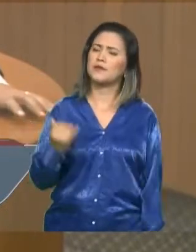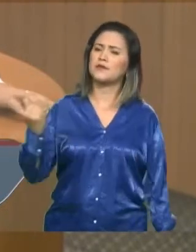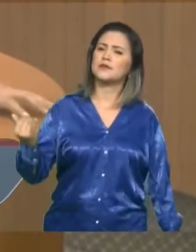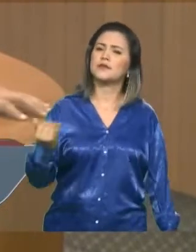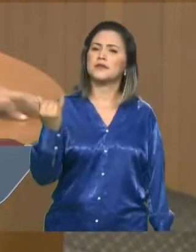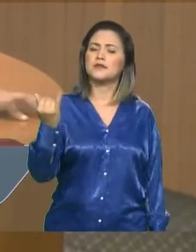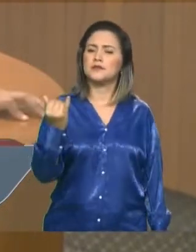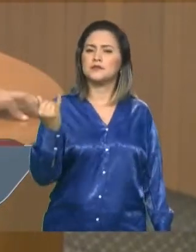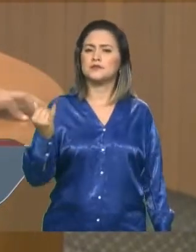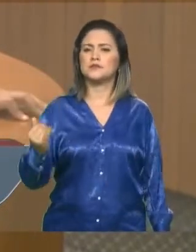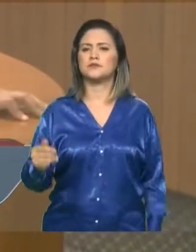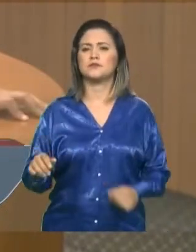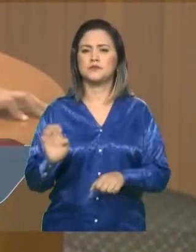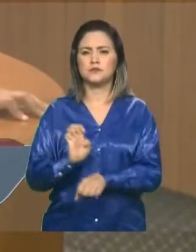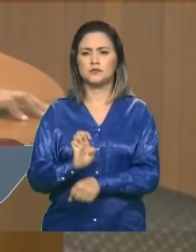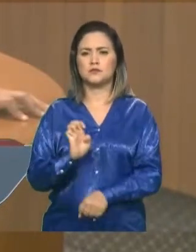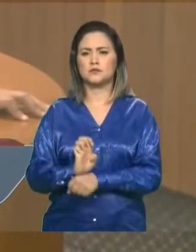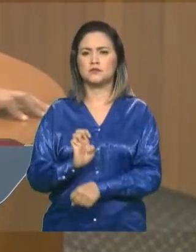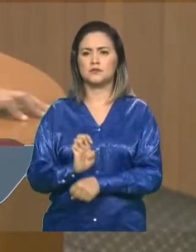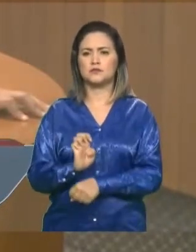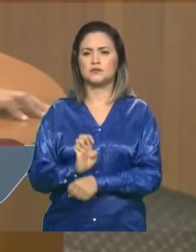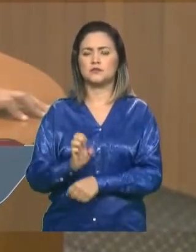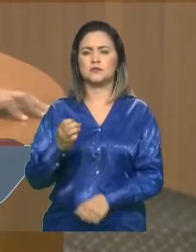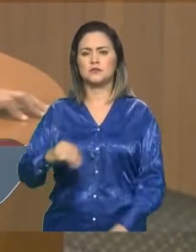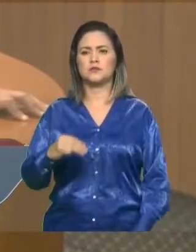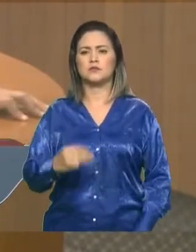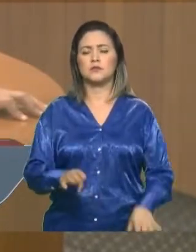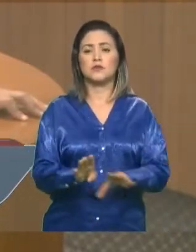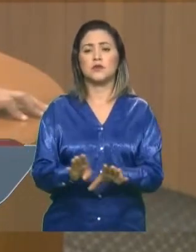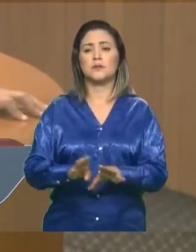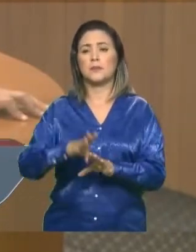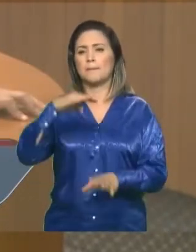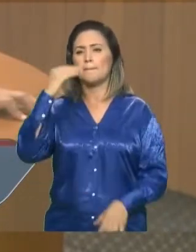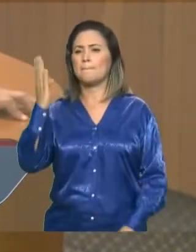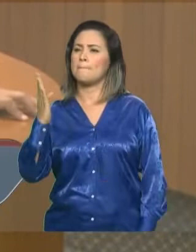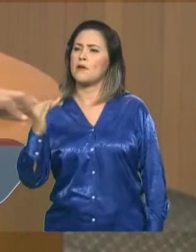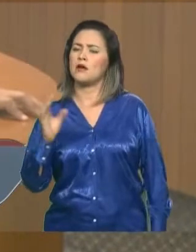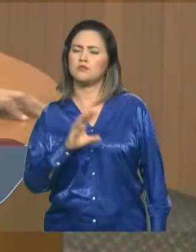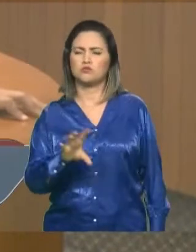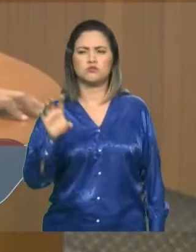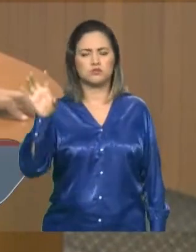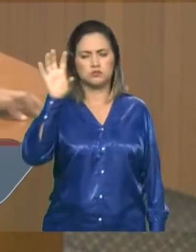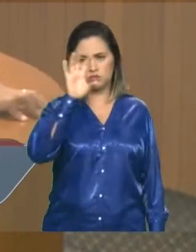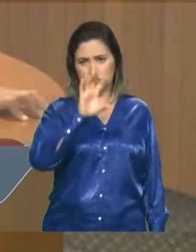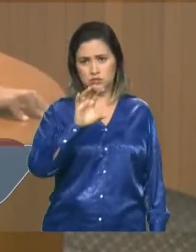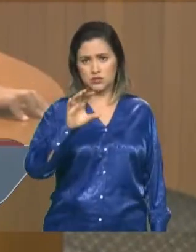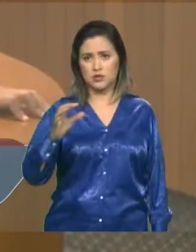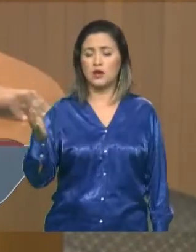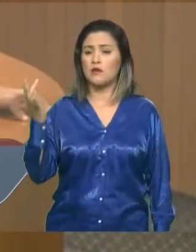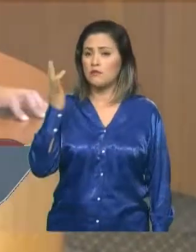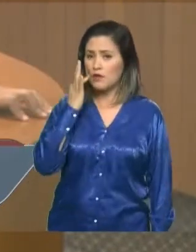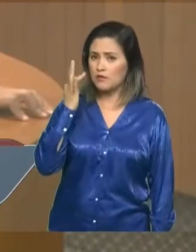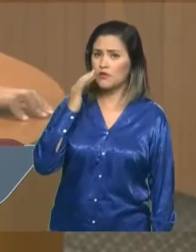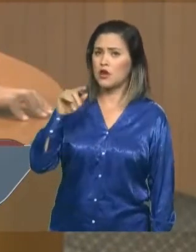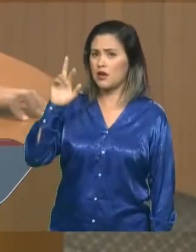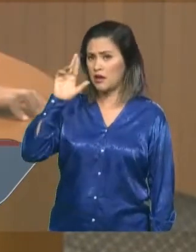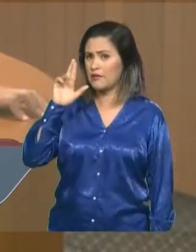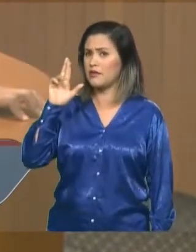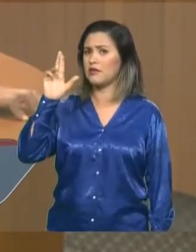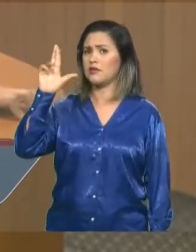não só para o estado do Maranhão, mas para todo o Brasil. Flávio Dino hoje que é uma liderança